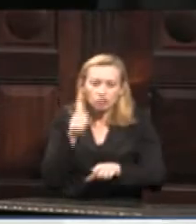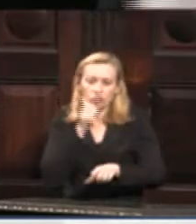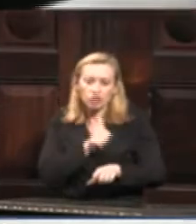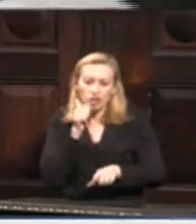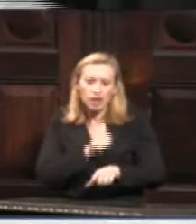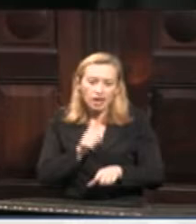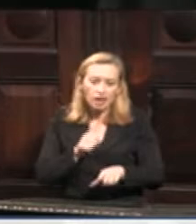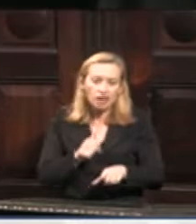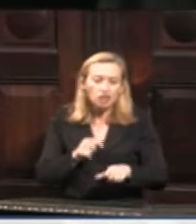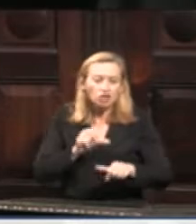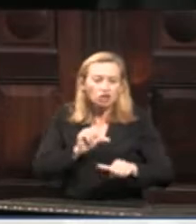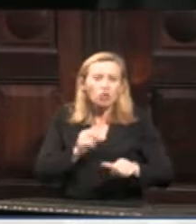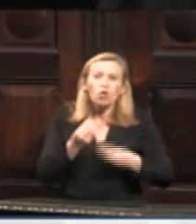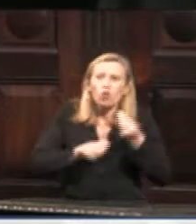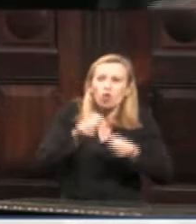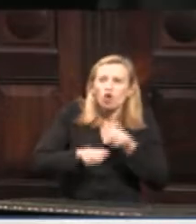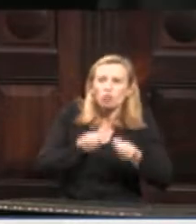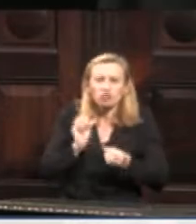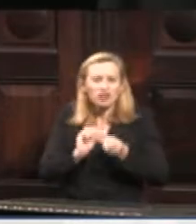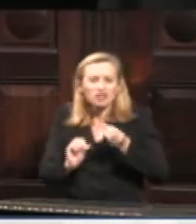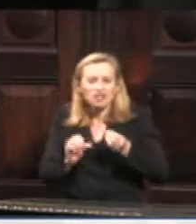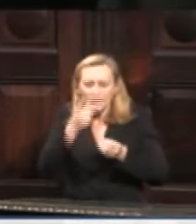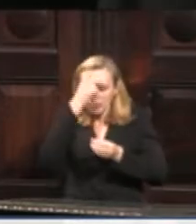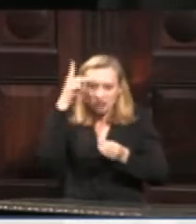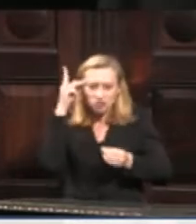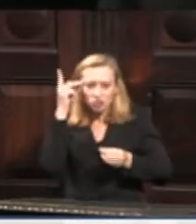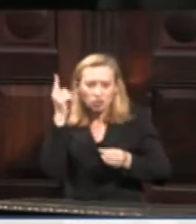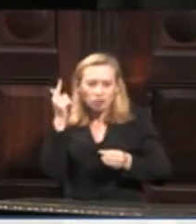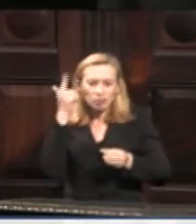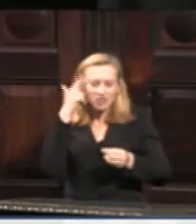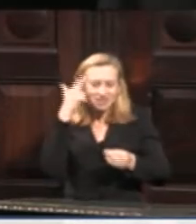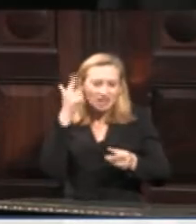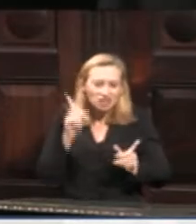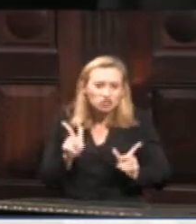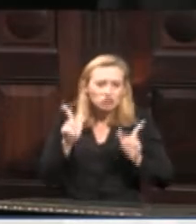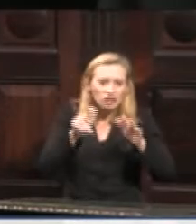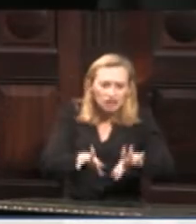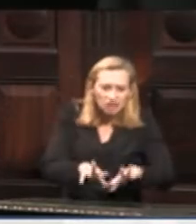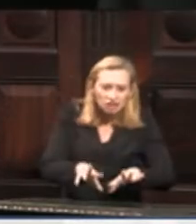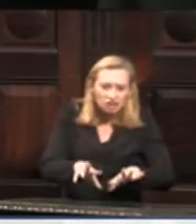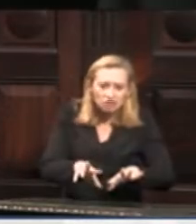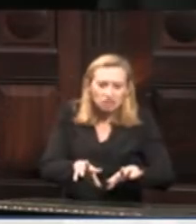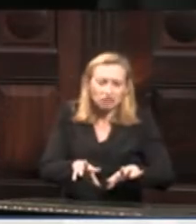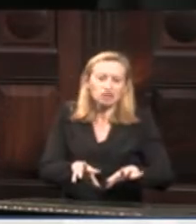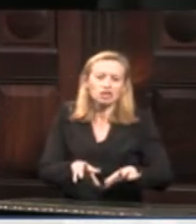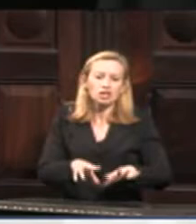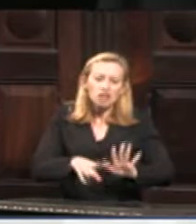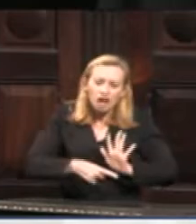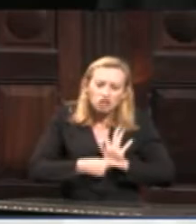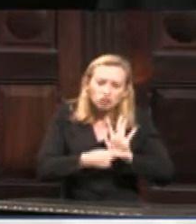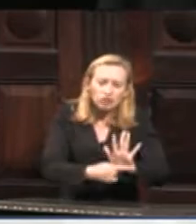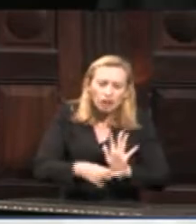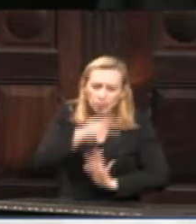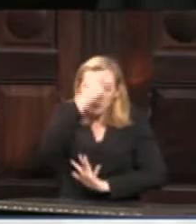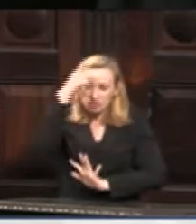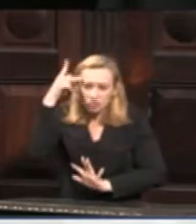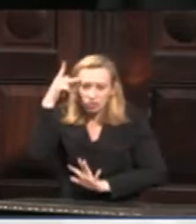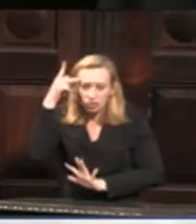desse agressor, como fazer com que ele se reestabeleça, se reinsira na sociedade após o cumprimento das suas medidas